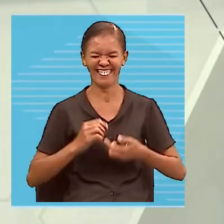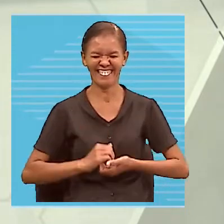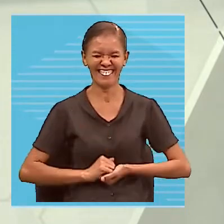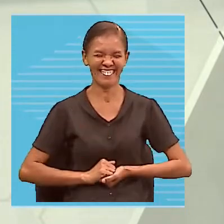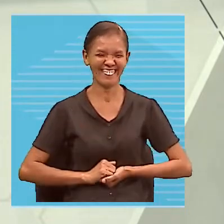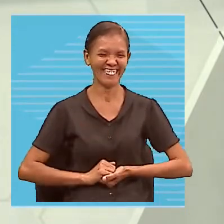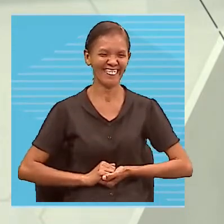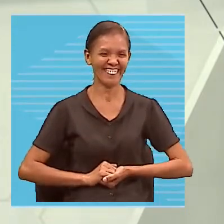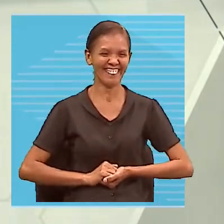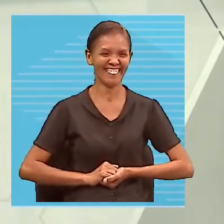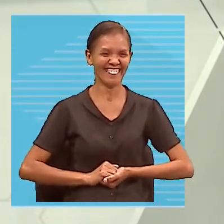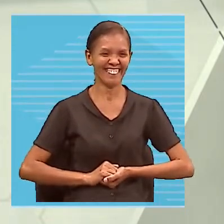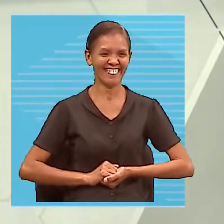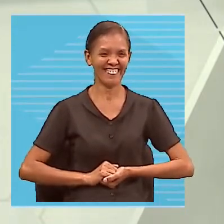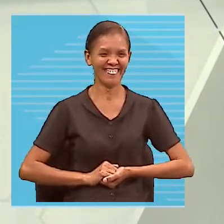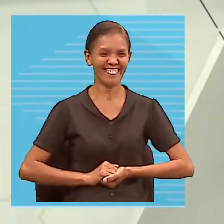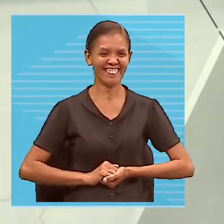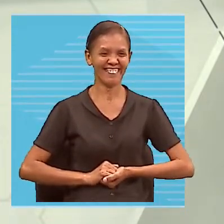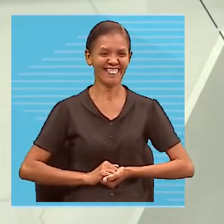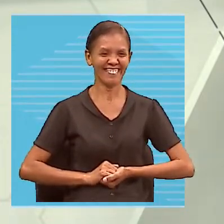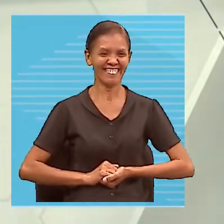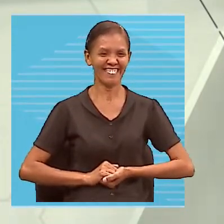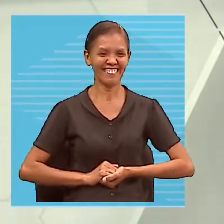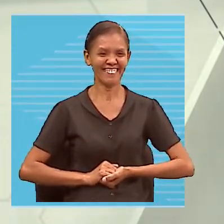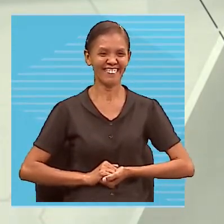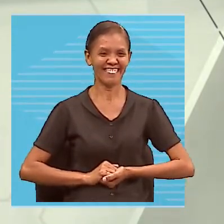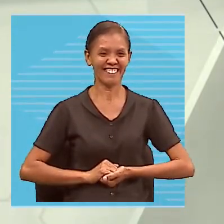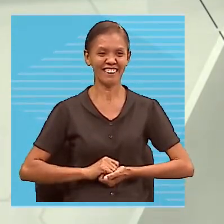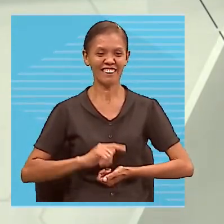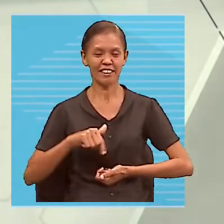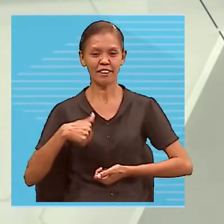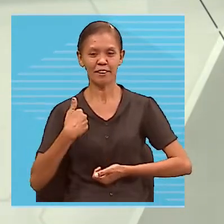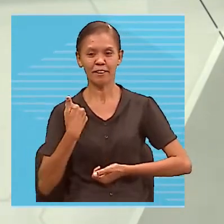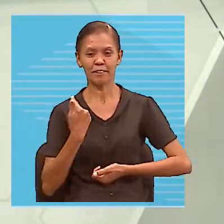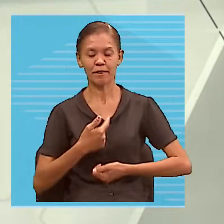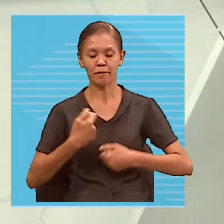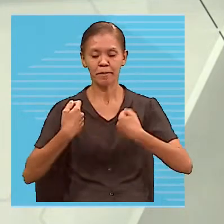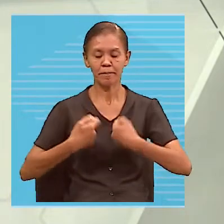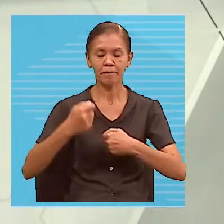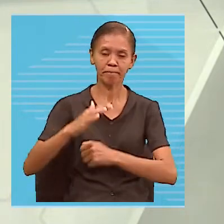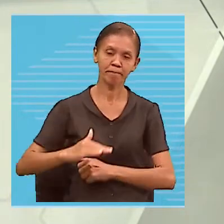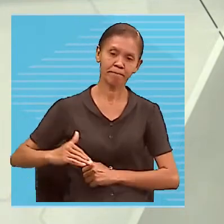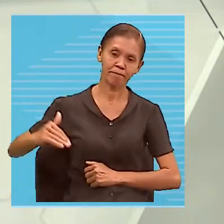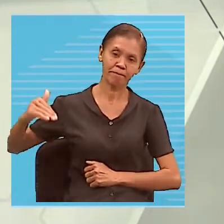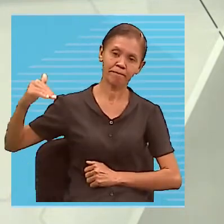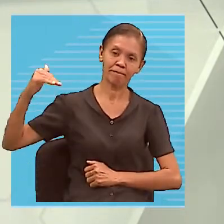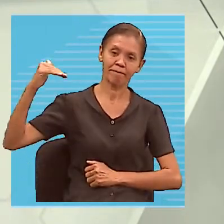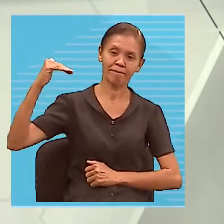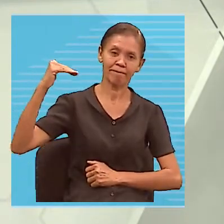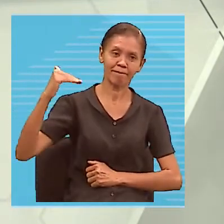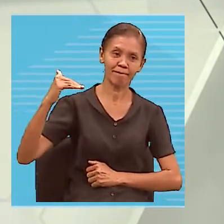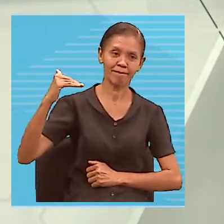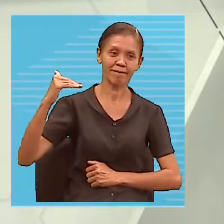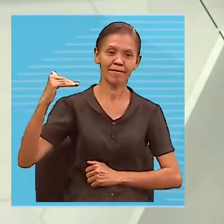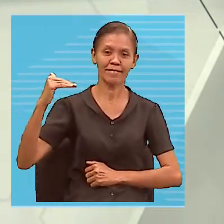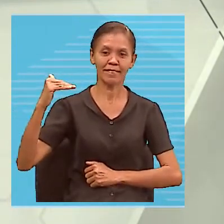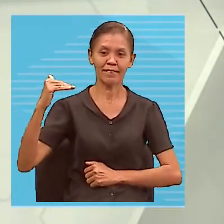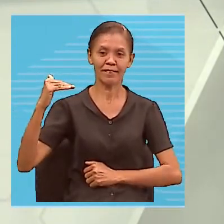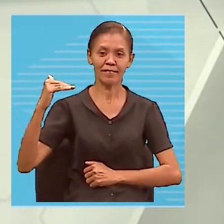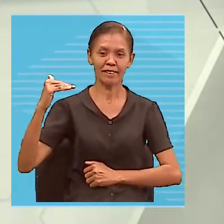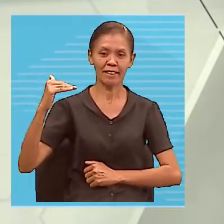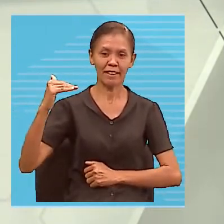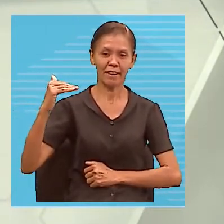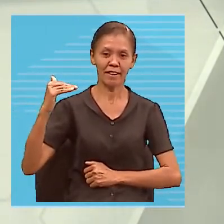É que a gente quer crescer, e quando cresce quer voltar do